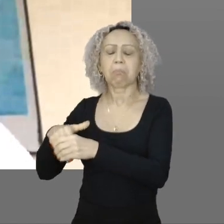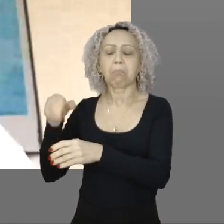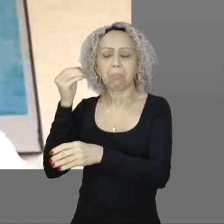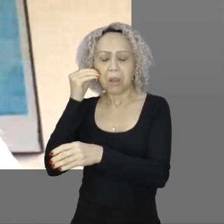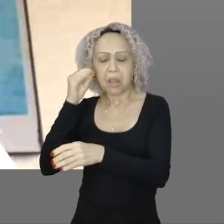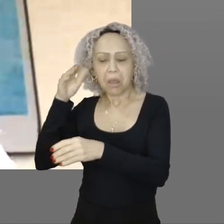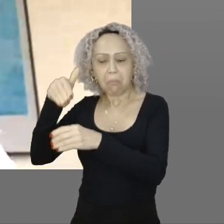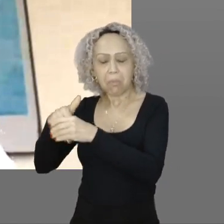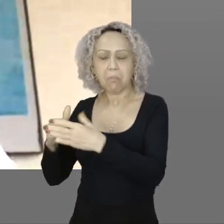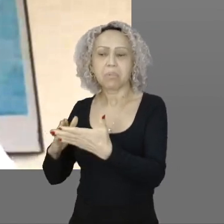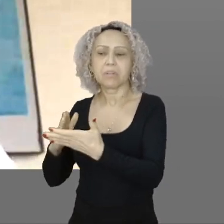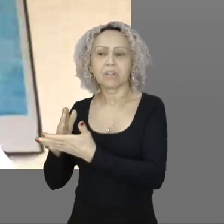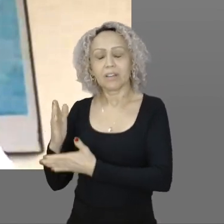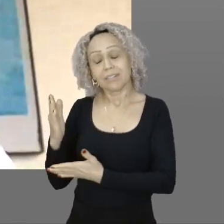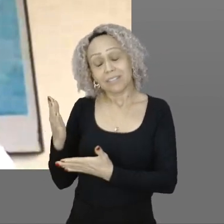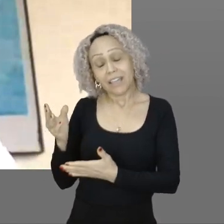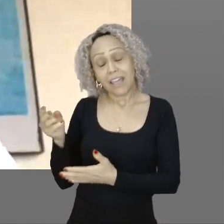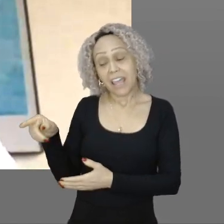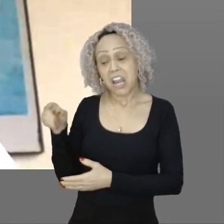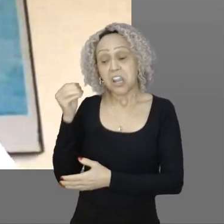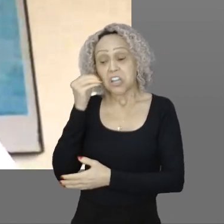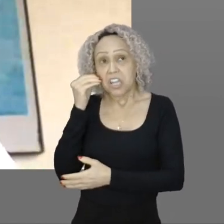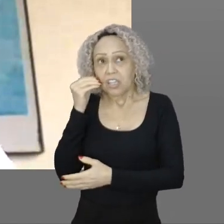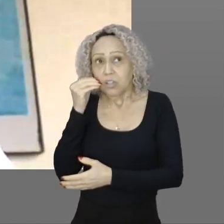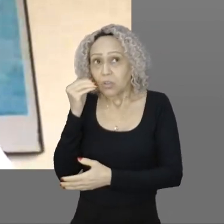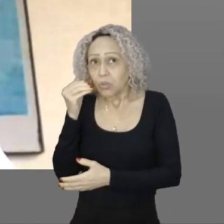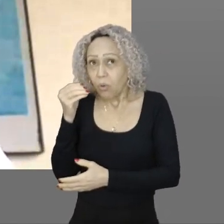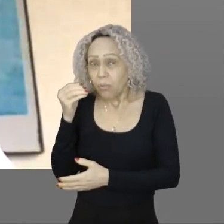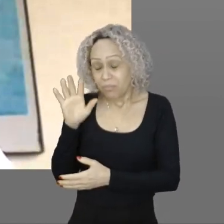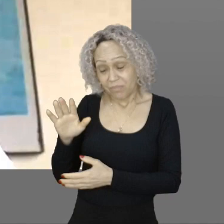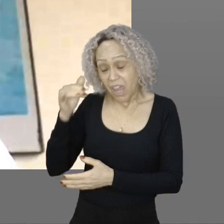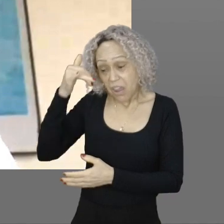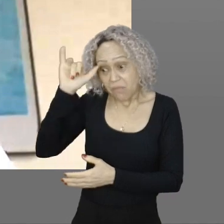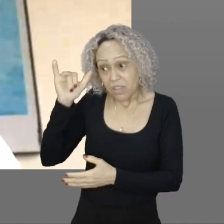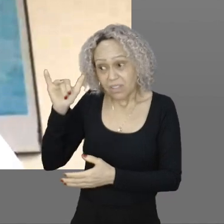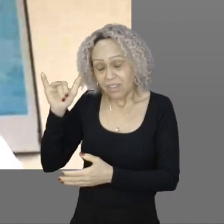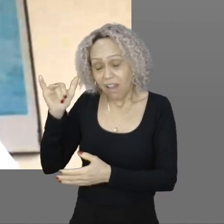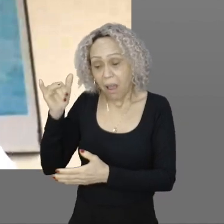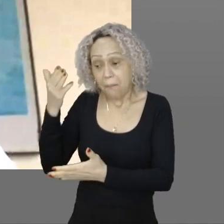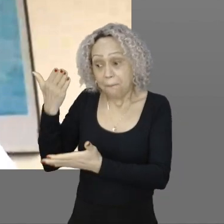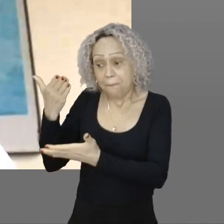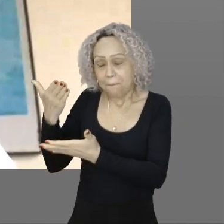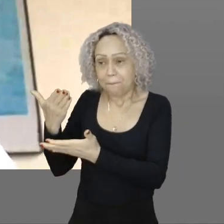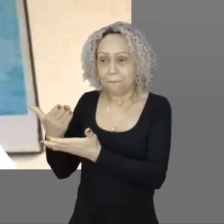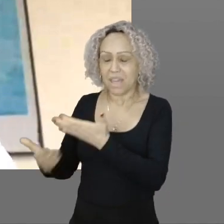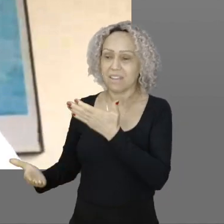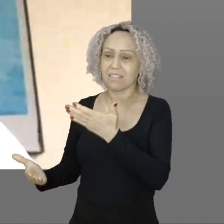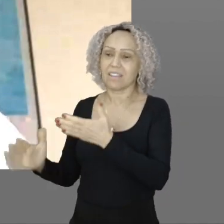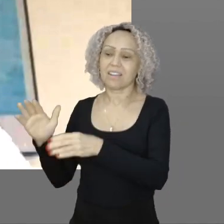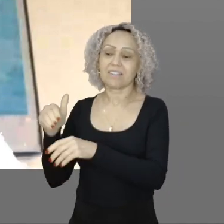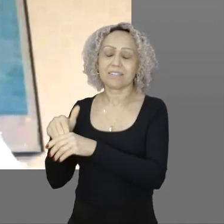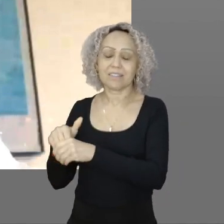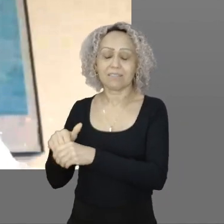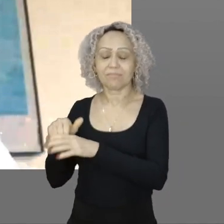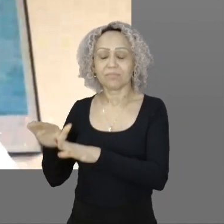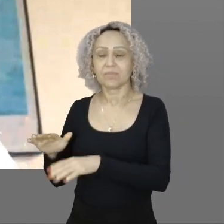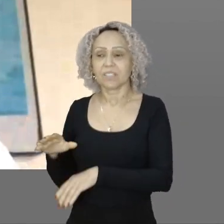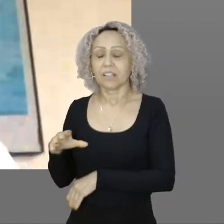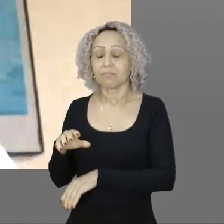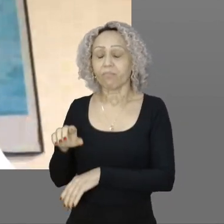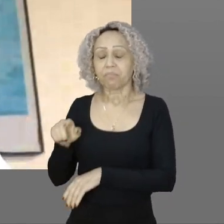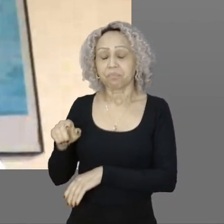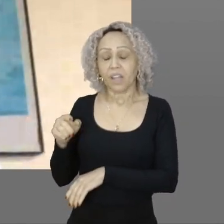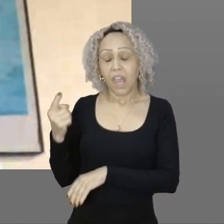tentar reverter um resultado eleitoral. Ele passou 3 anos e meio asfixiando o Bolsa Família e depois, na véspera da